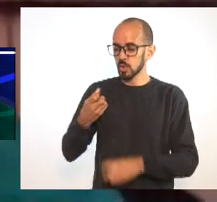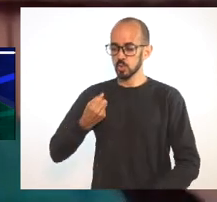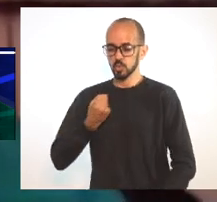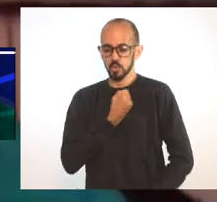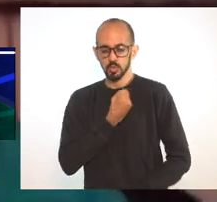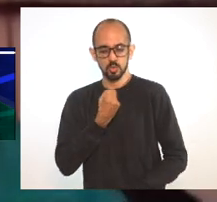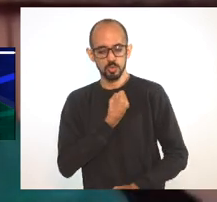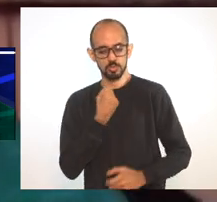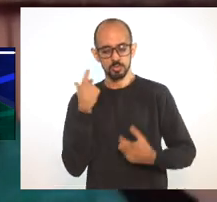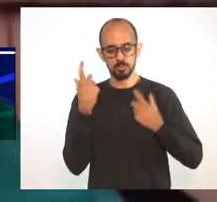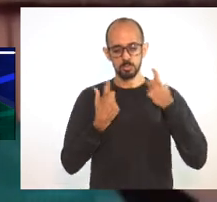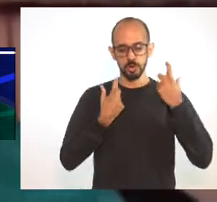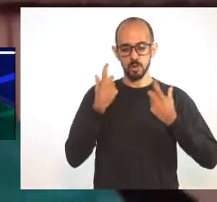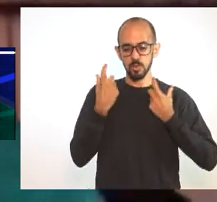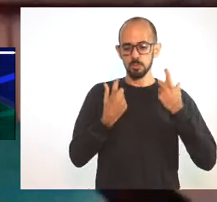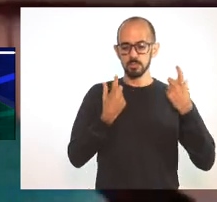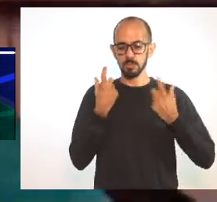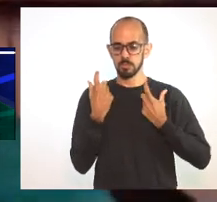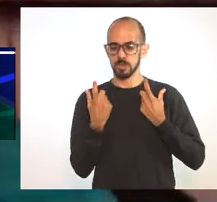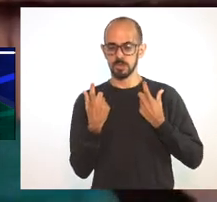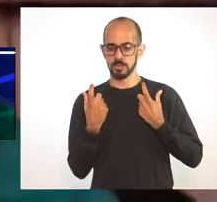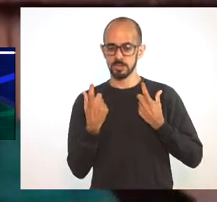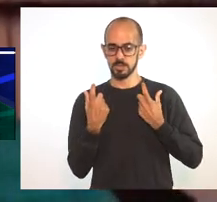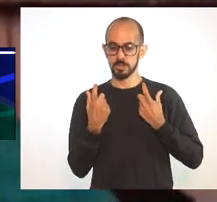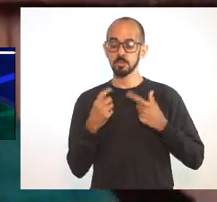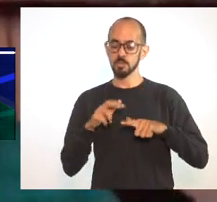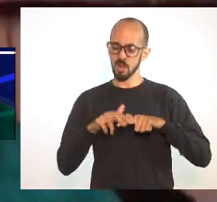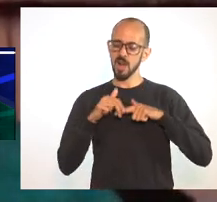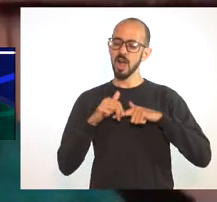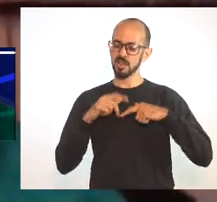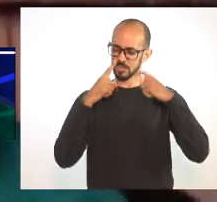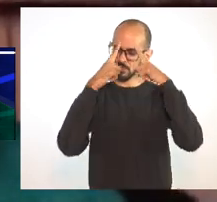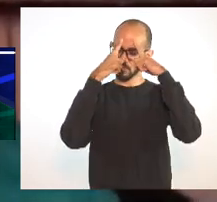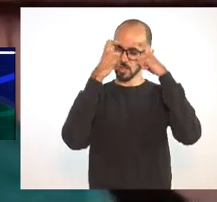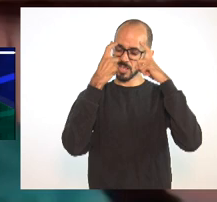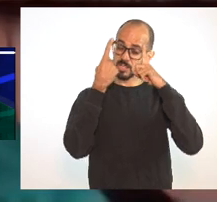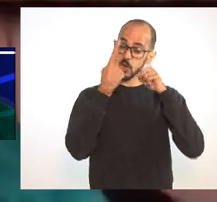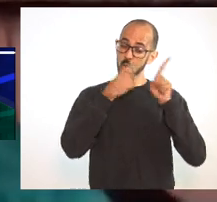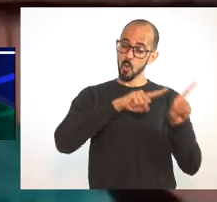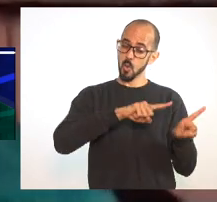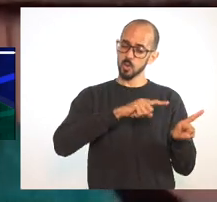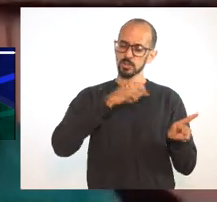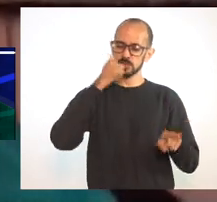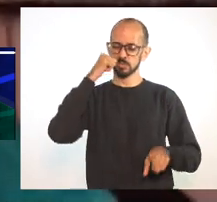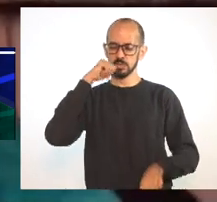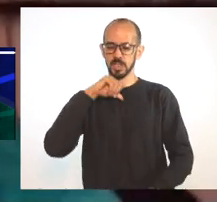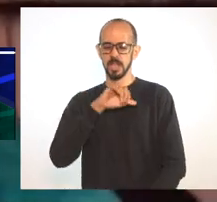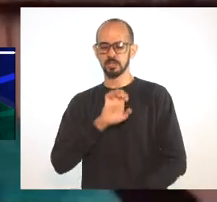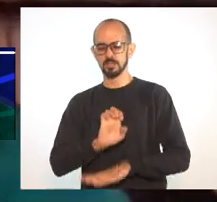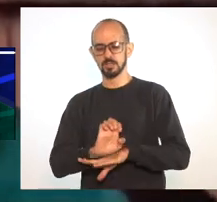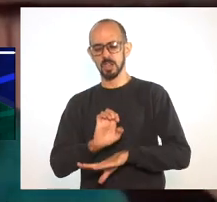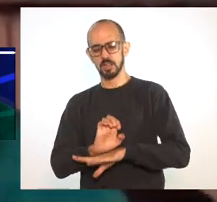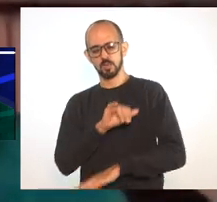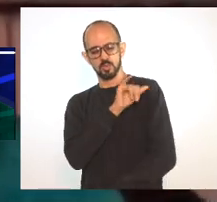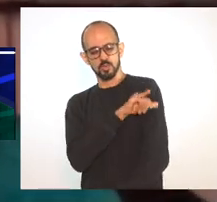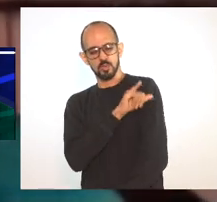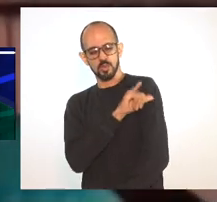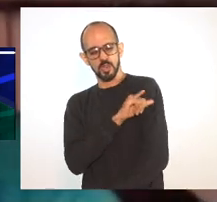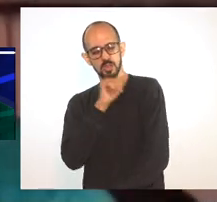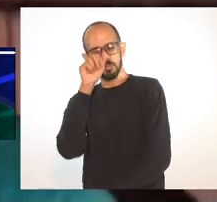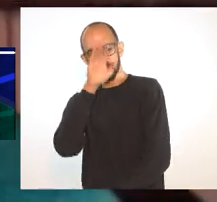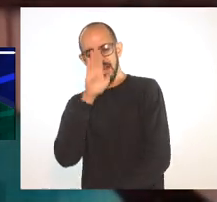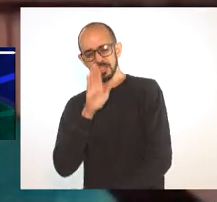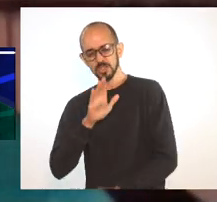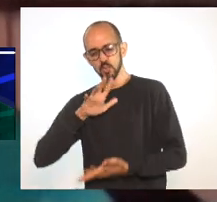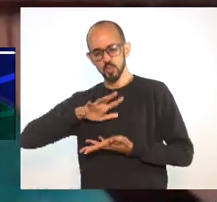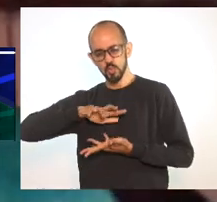muito preocupantes em relação à violência contra as mulheres no estado do Rio de Janeiro, no Brasil e no mundo. No